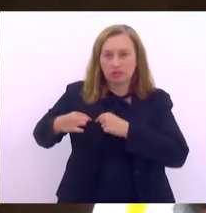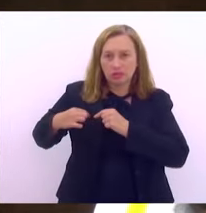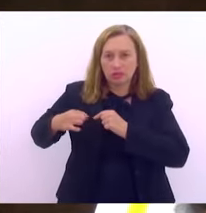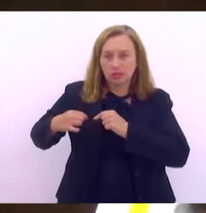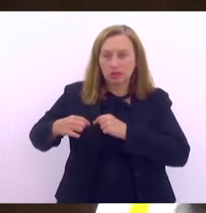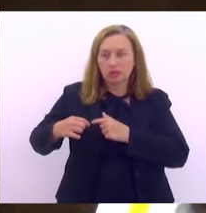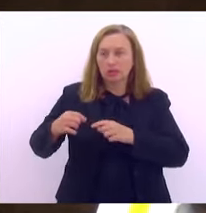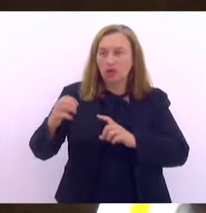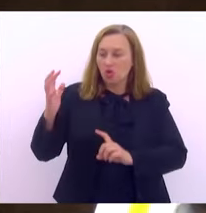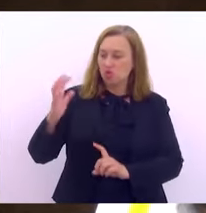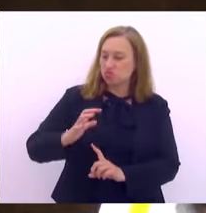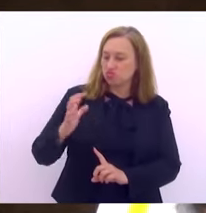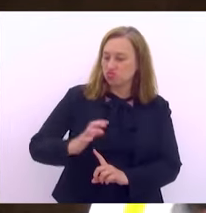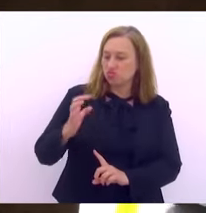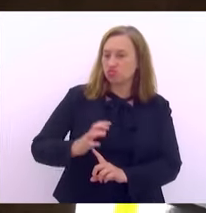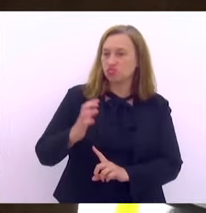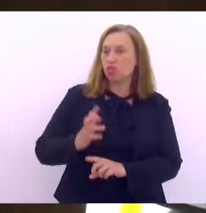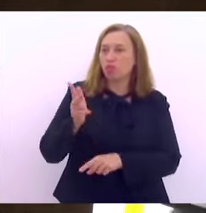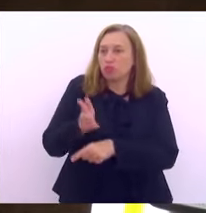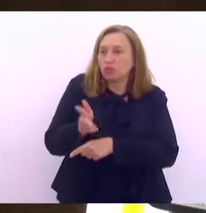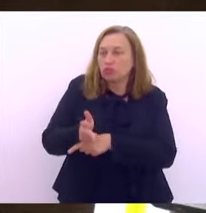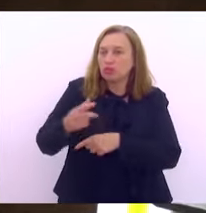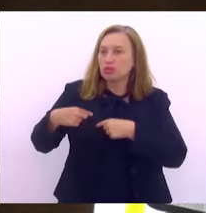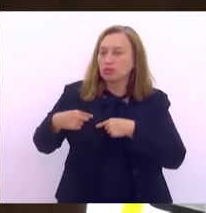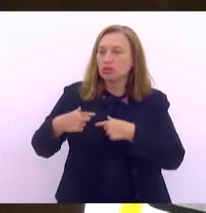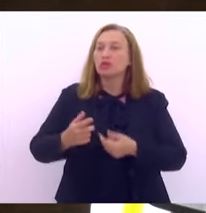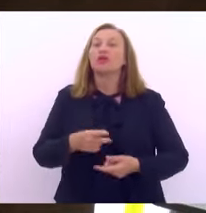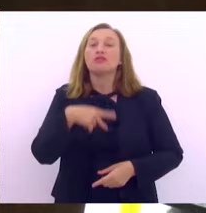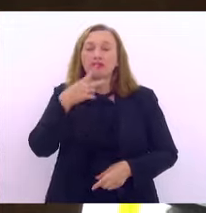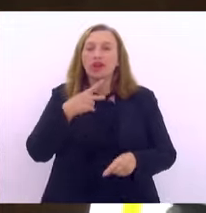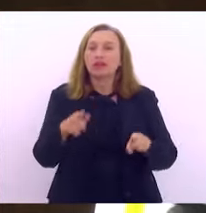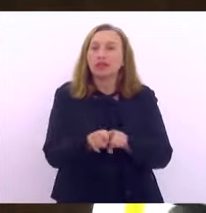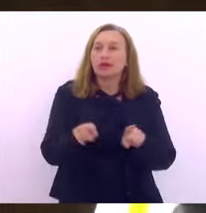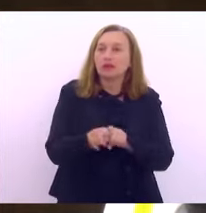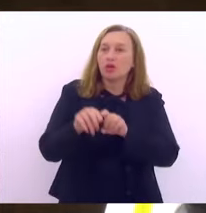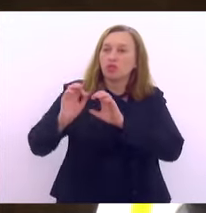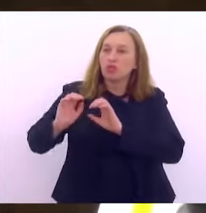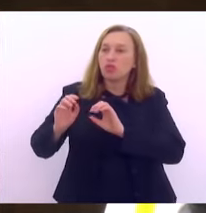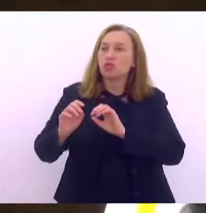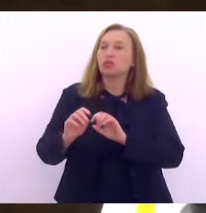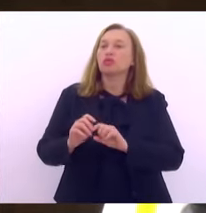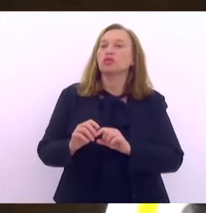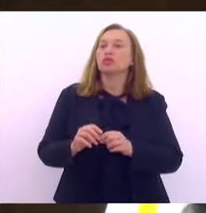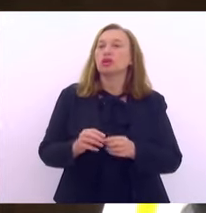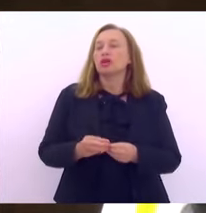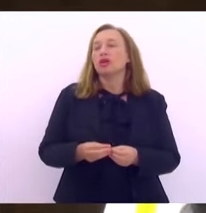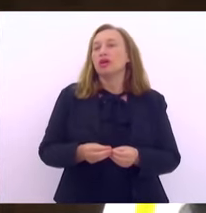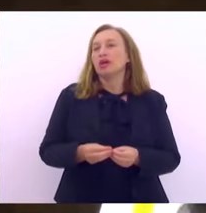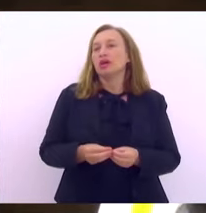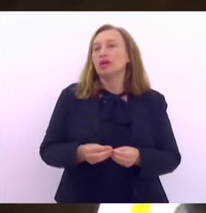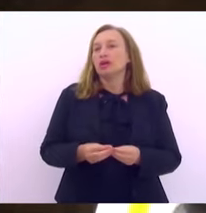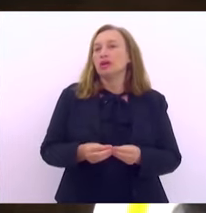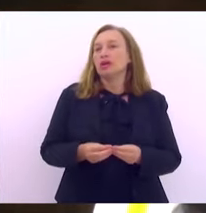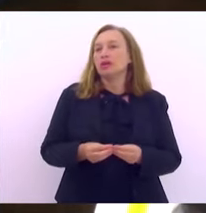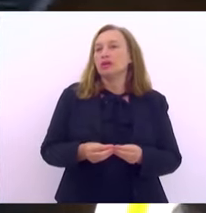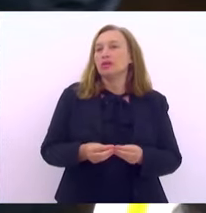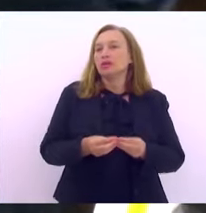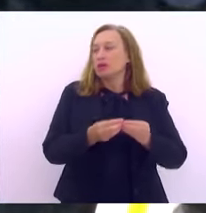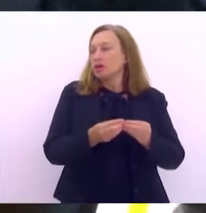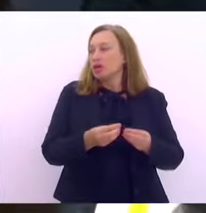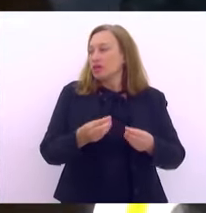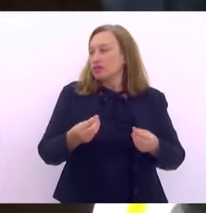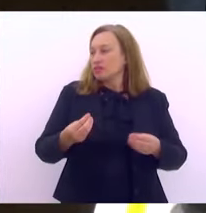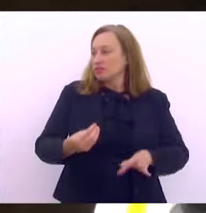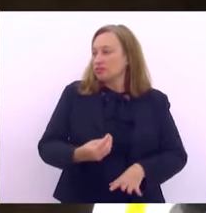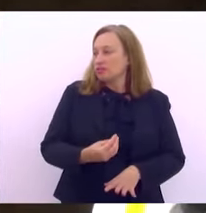estava oprimida com a situação das câmeras. Inclusive, falei que tinha invasão de privacidade, que muitas vezes o policial, almoçando ou